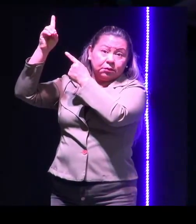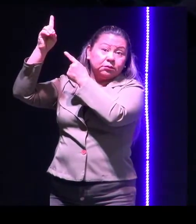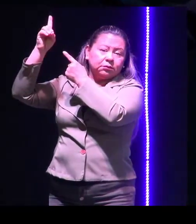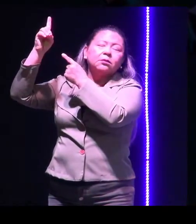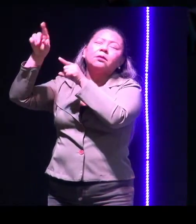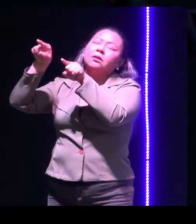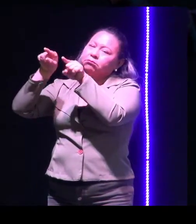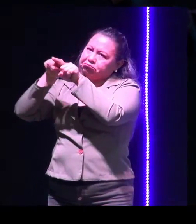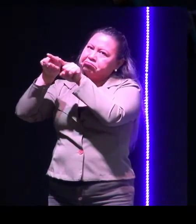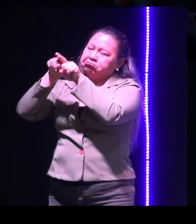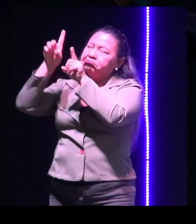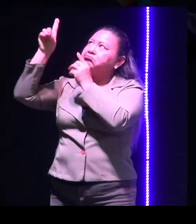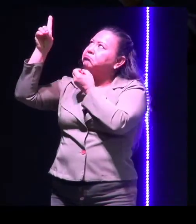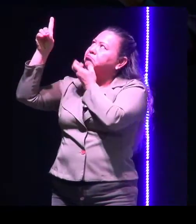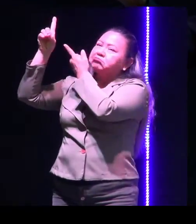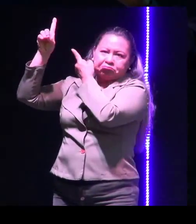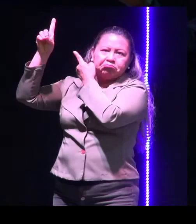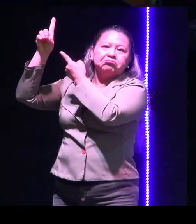Também.